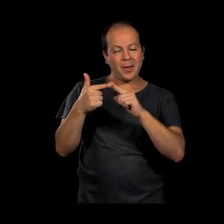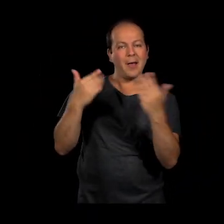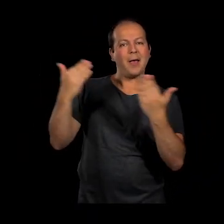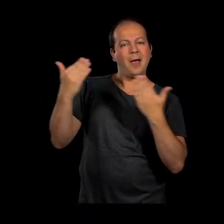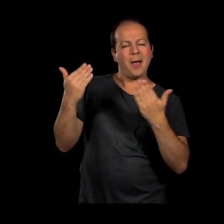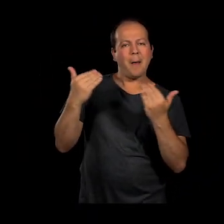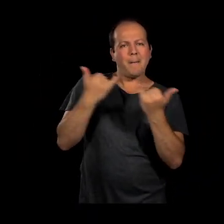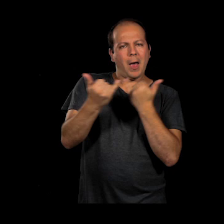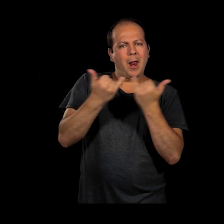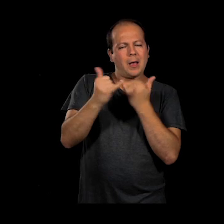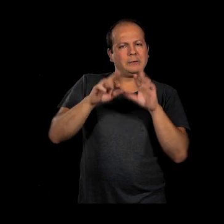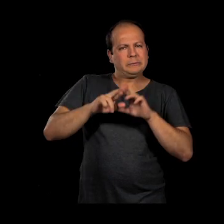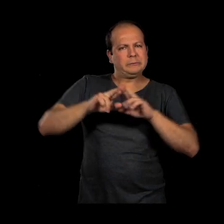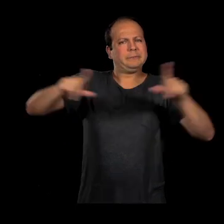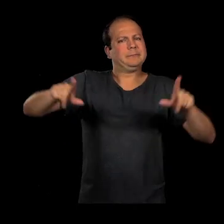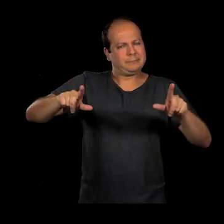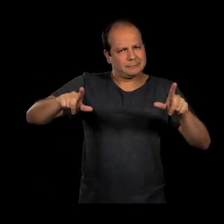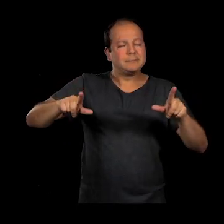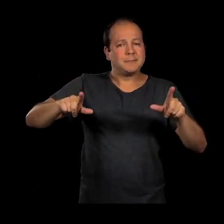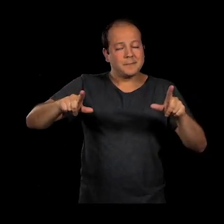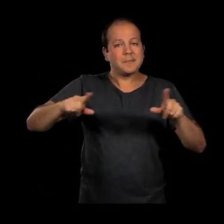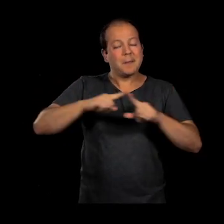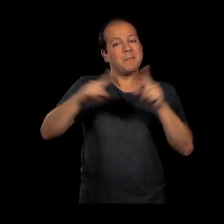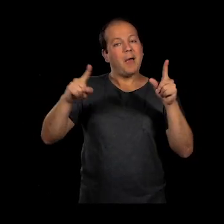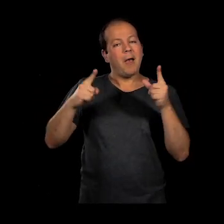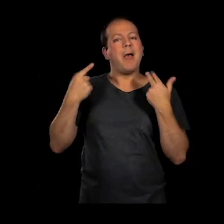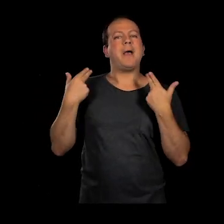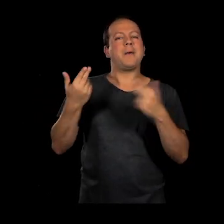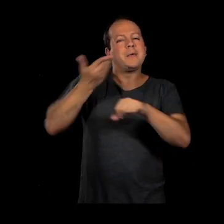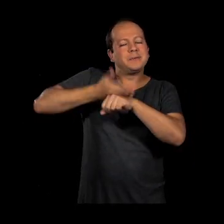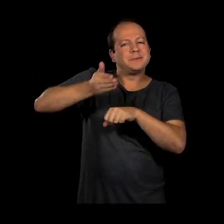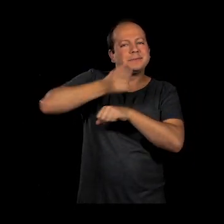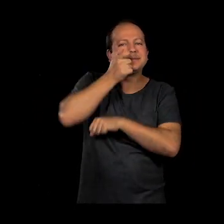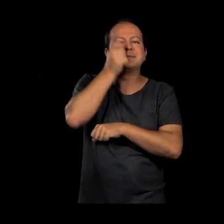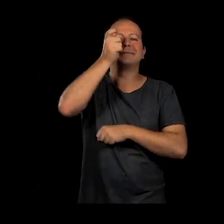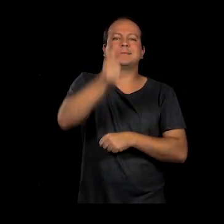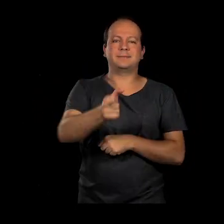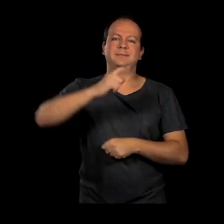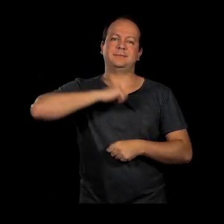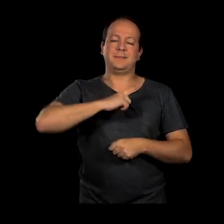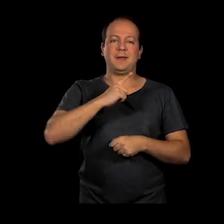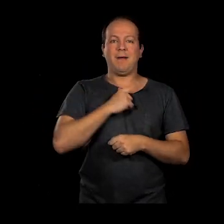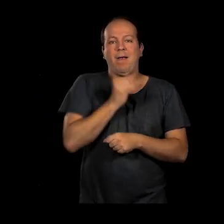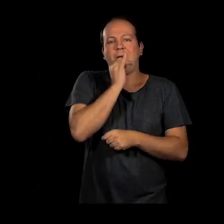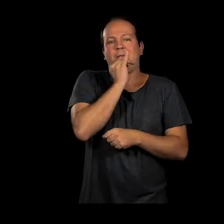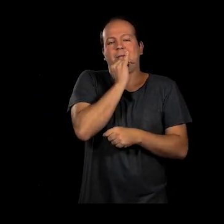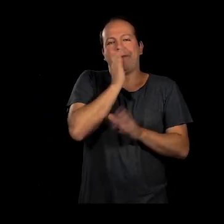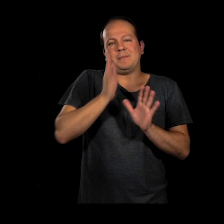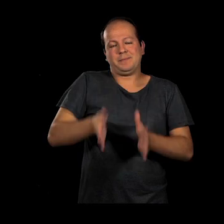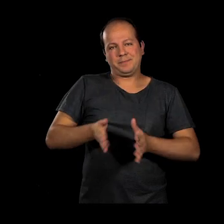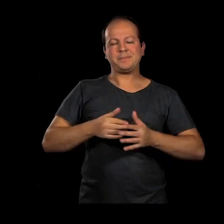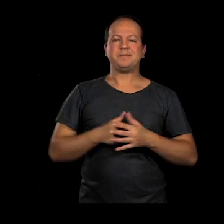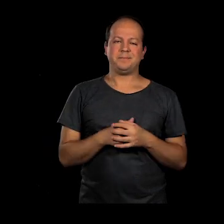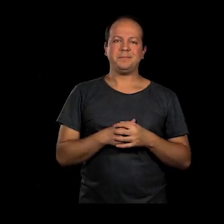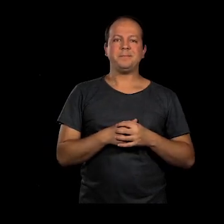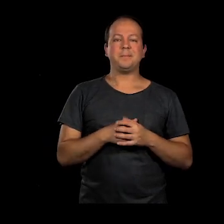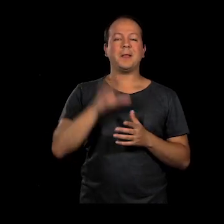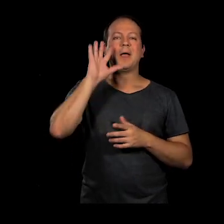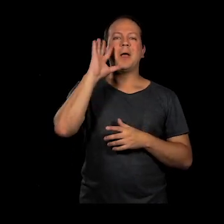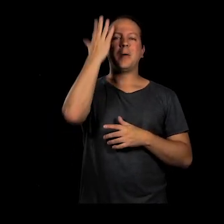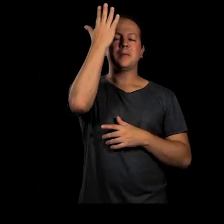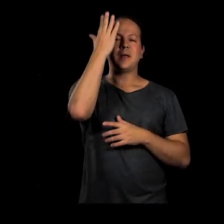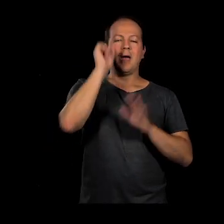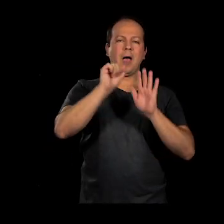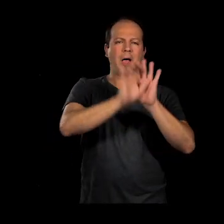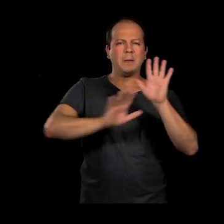parecem muito distantes, acaba sendo um exercício muito interessante. Até dando um exemplo do que acontece, a